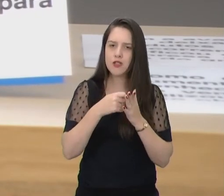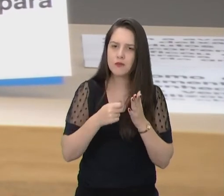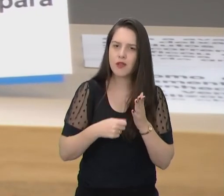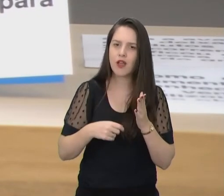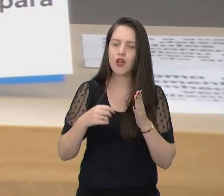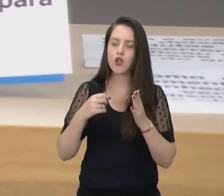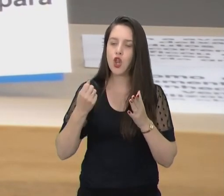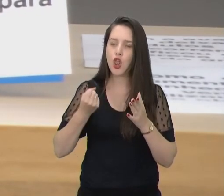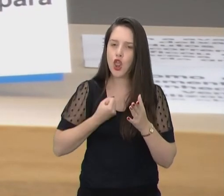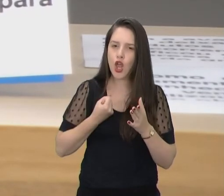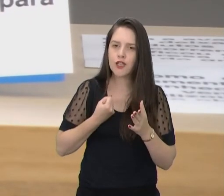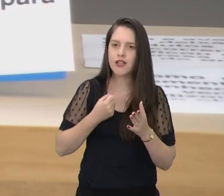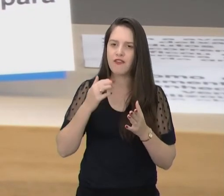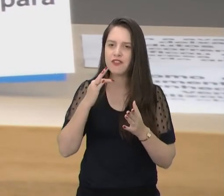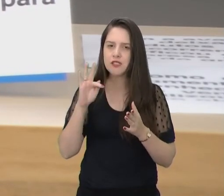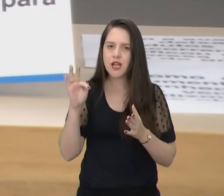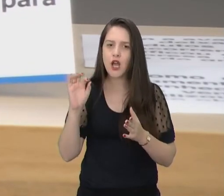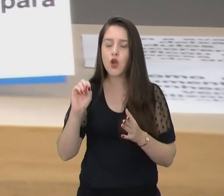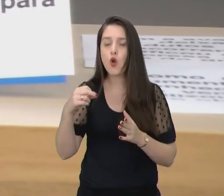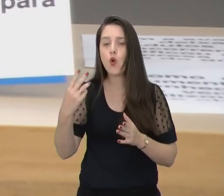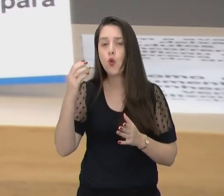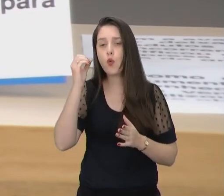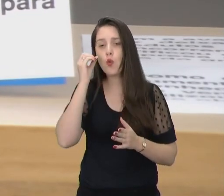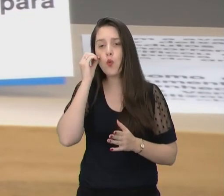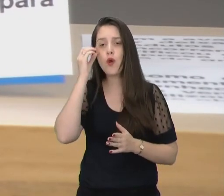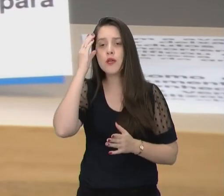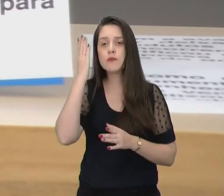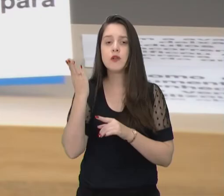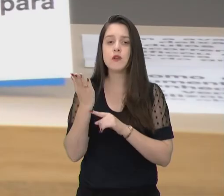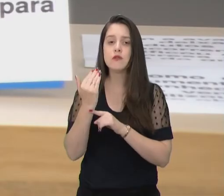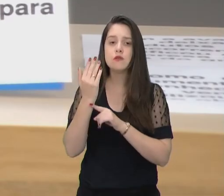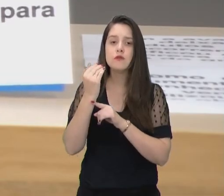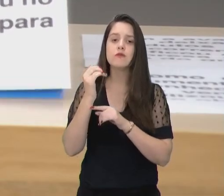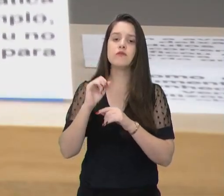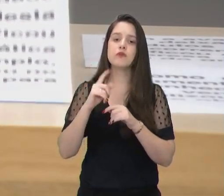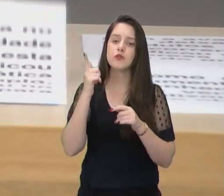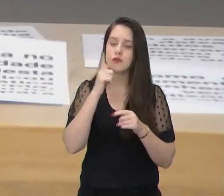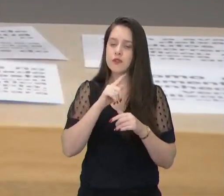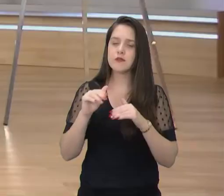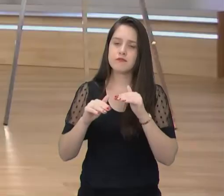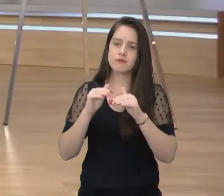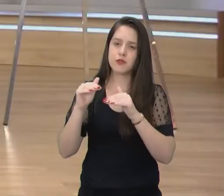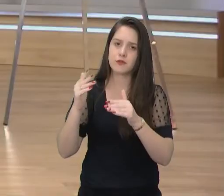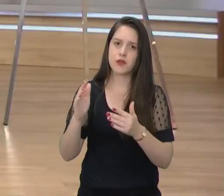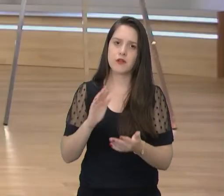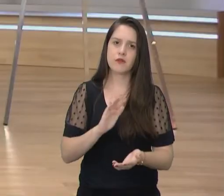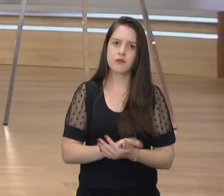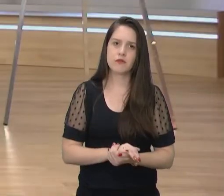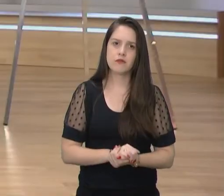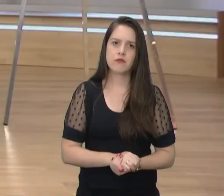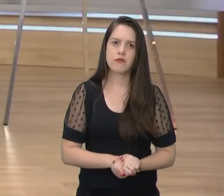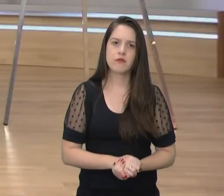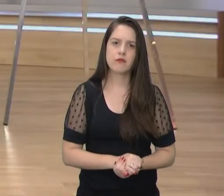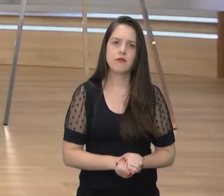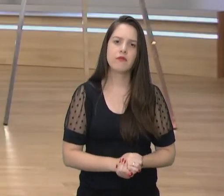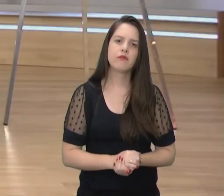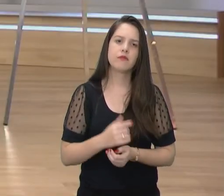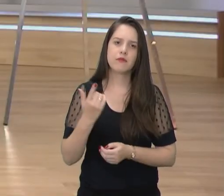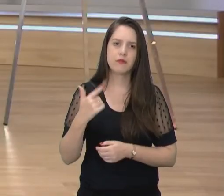notas fiscais ou no conhecimento com tecnologia para a automatização desse processo. Muito bom, estou gostando do andamento. Olha